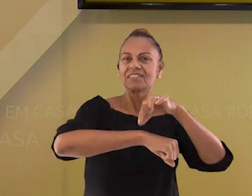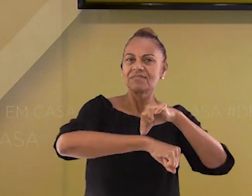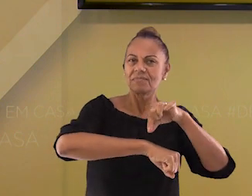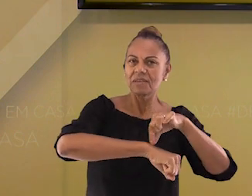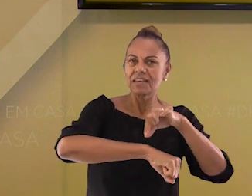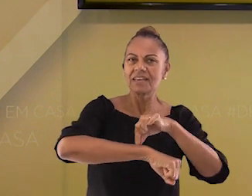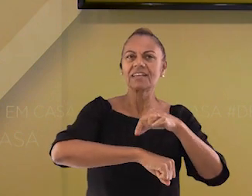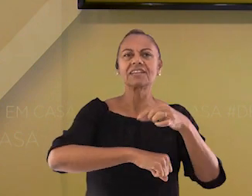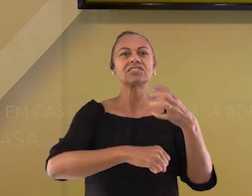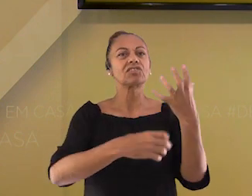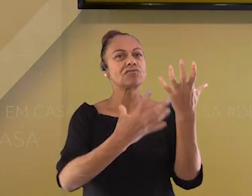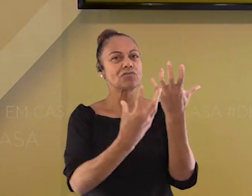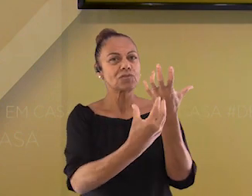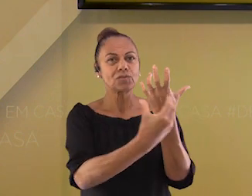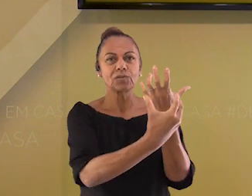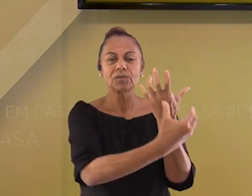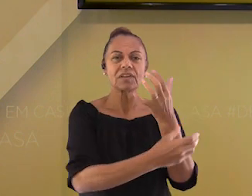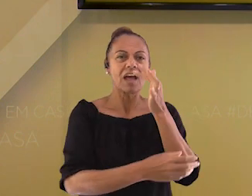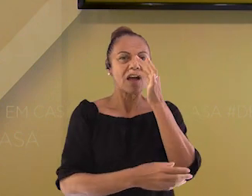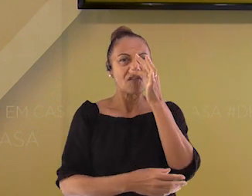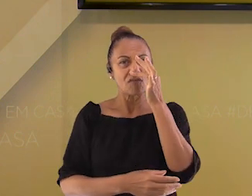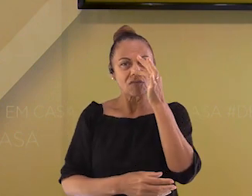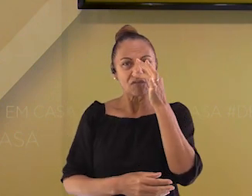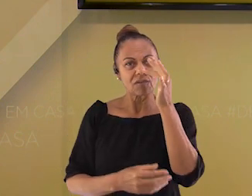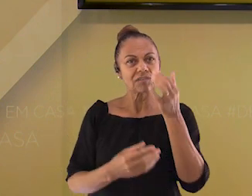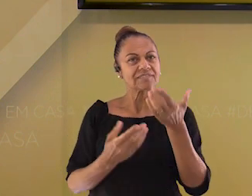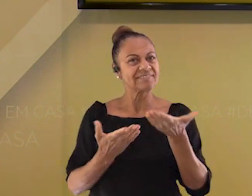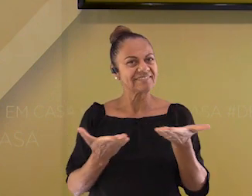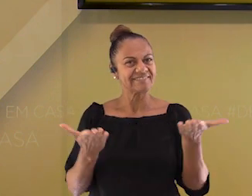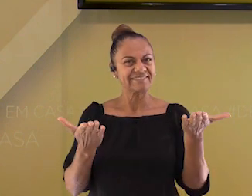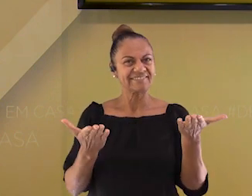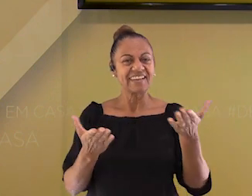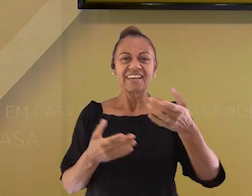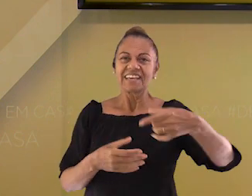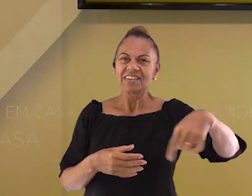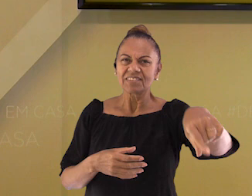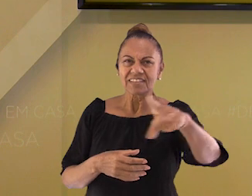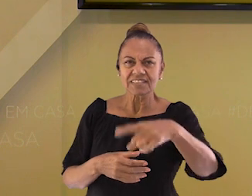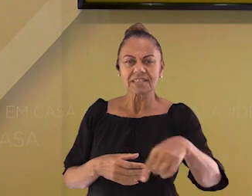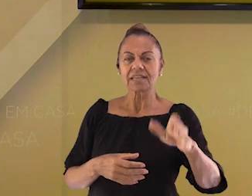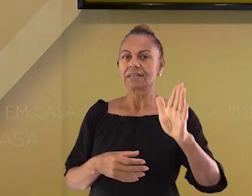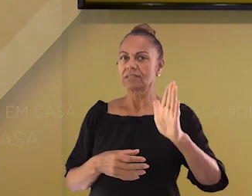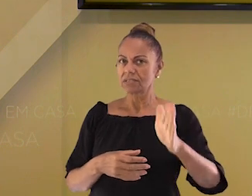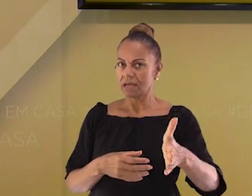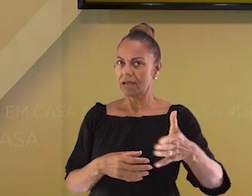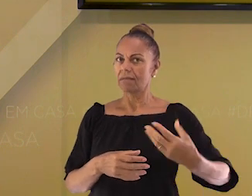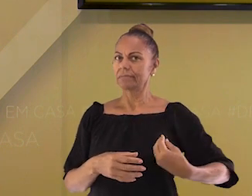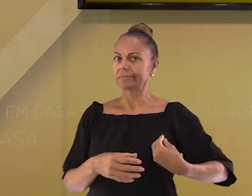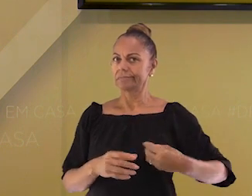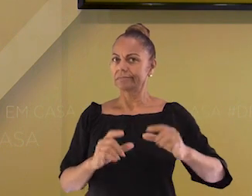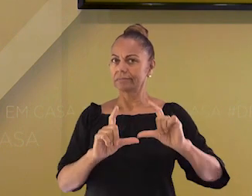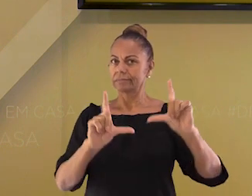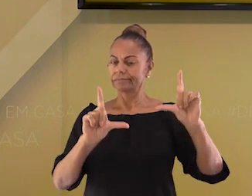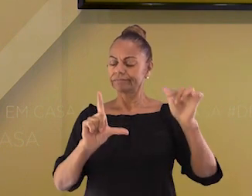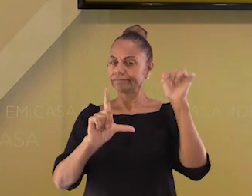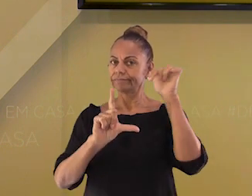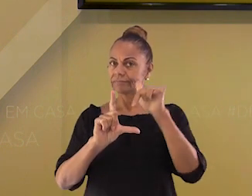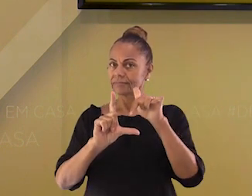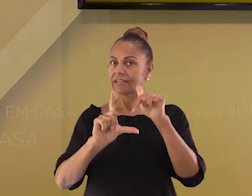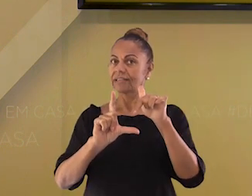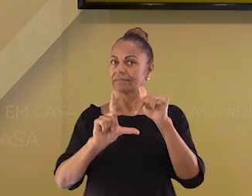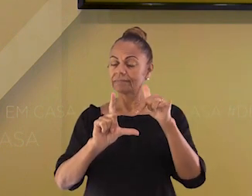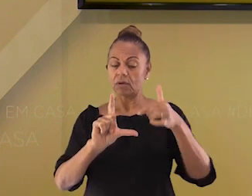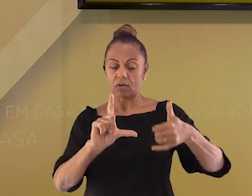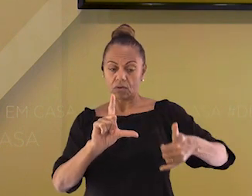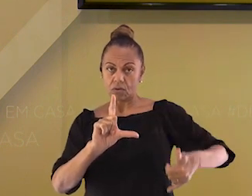É graças a essa condução de água que a árvore consegue produzir semente, frutos